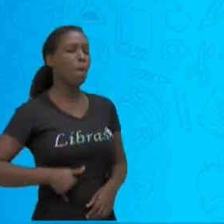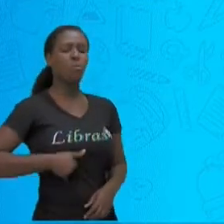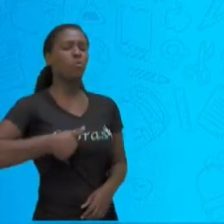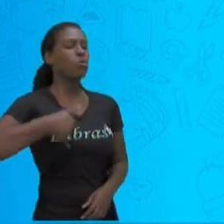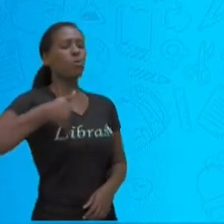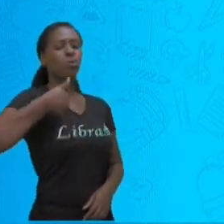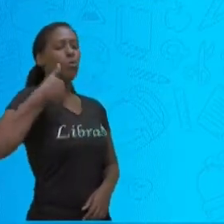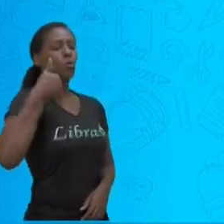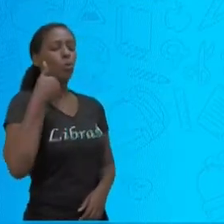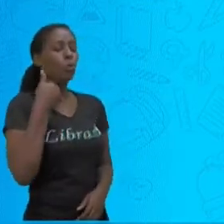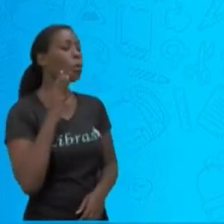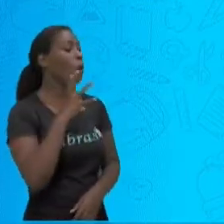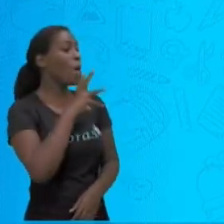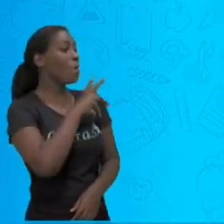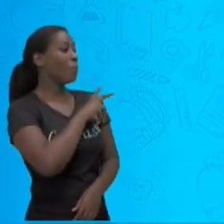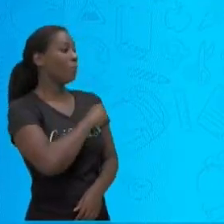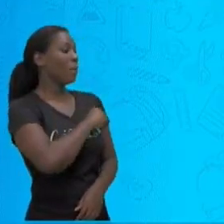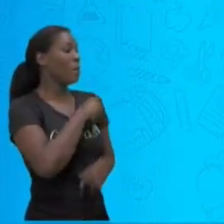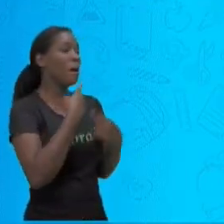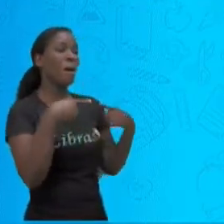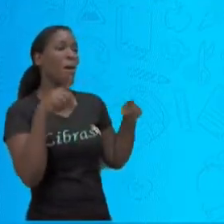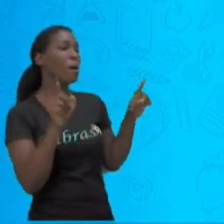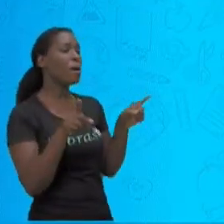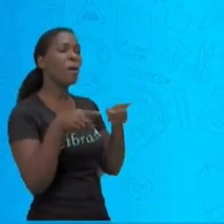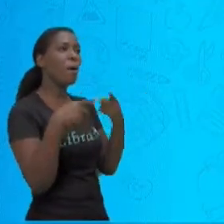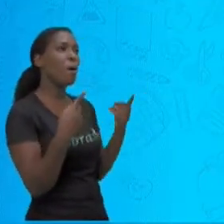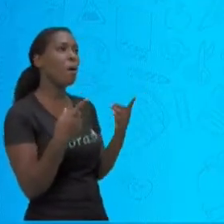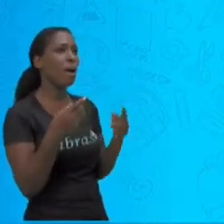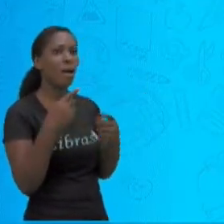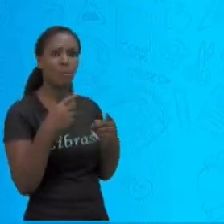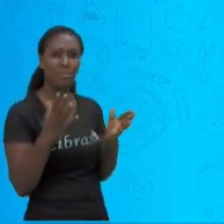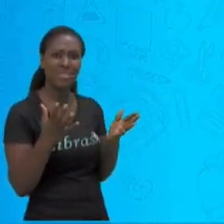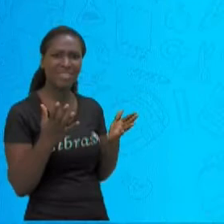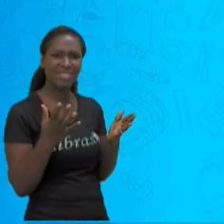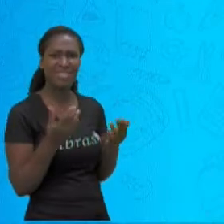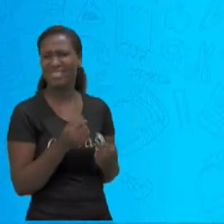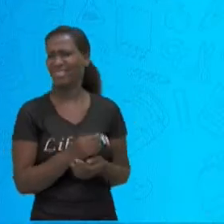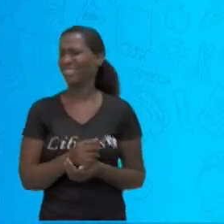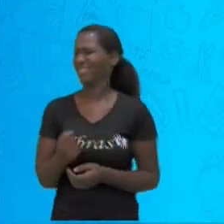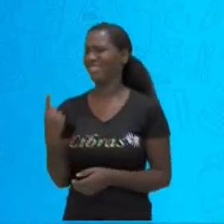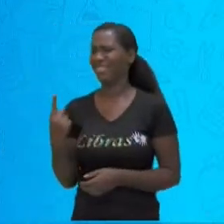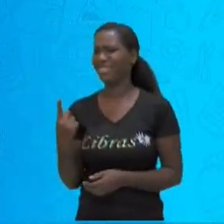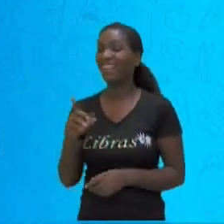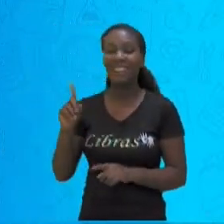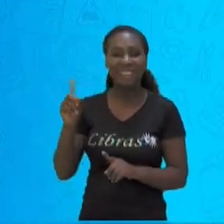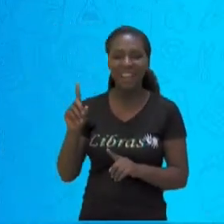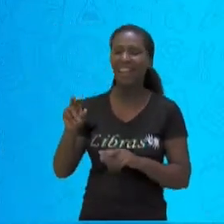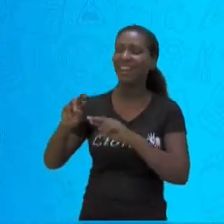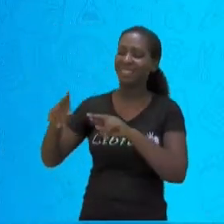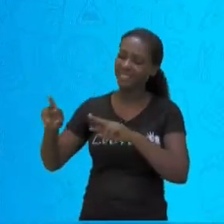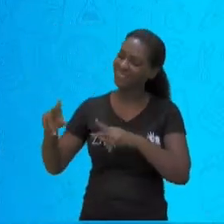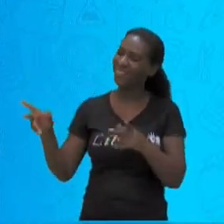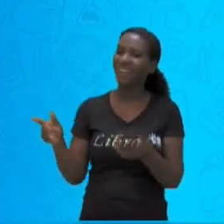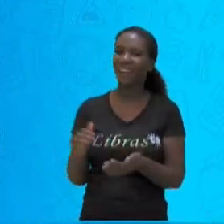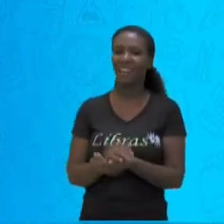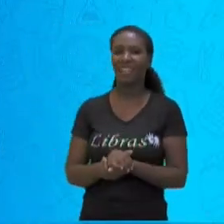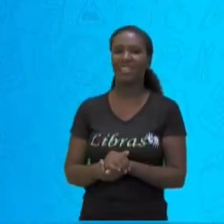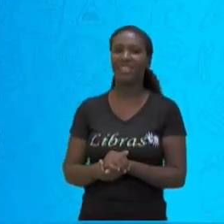é triste, mas mesmo hoje, muitas pessoas